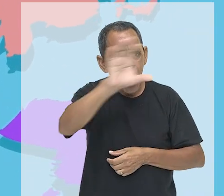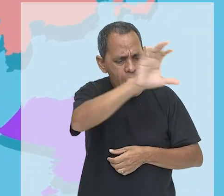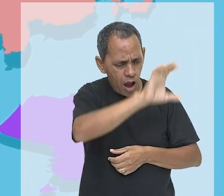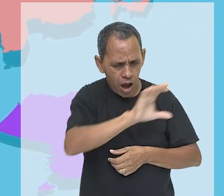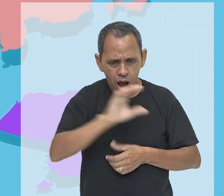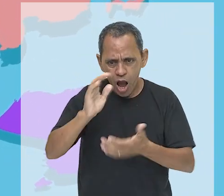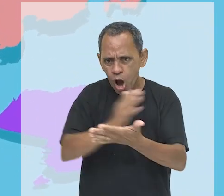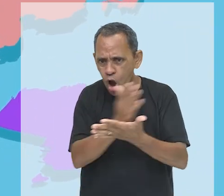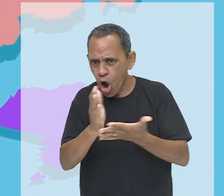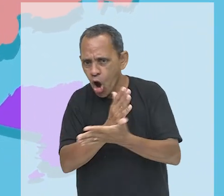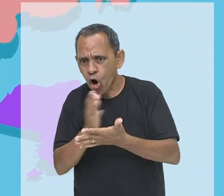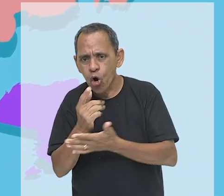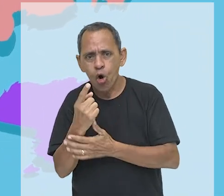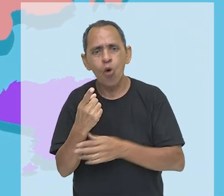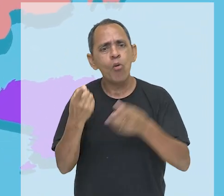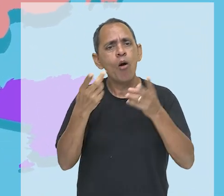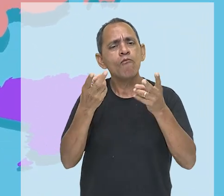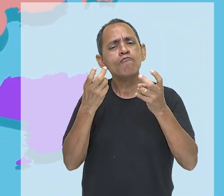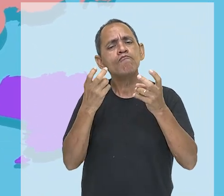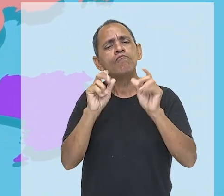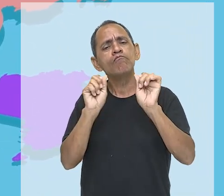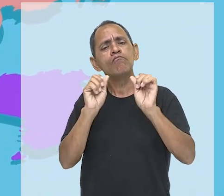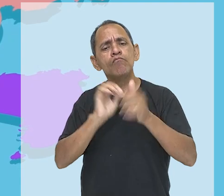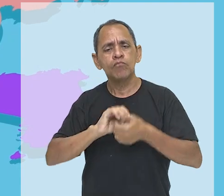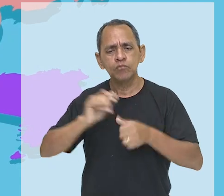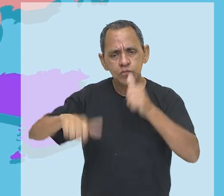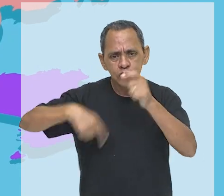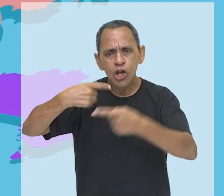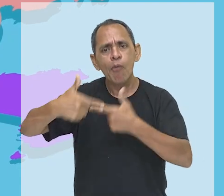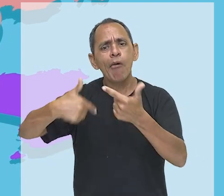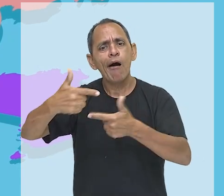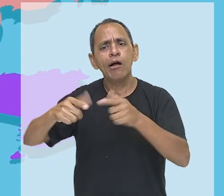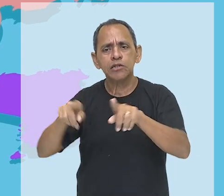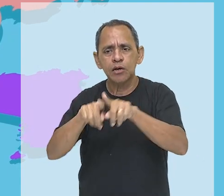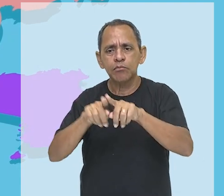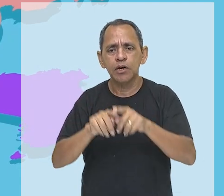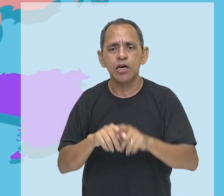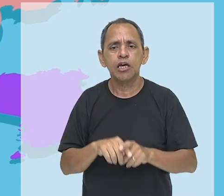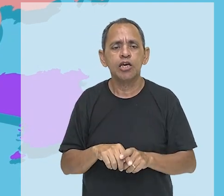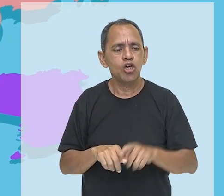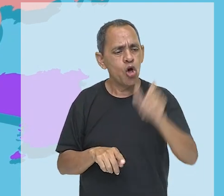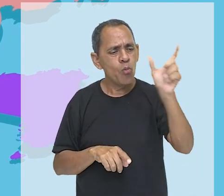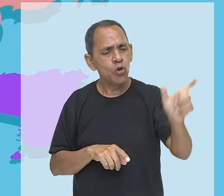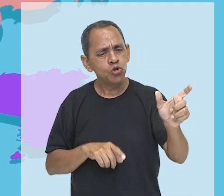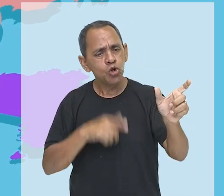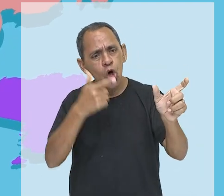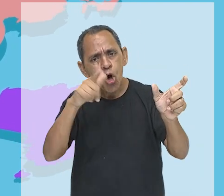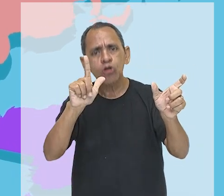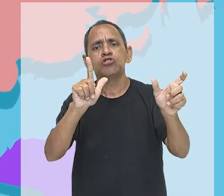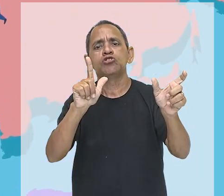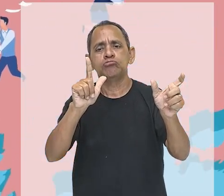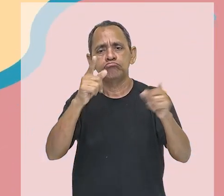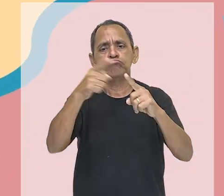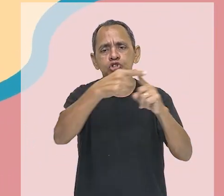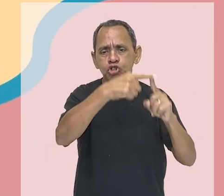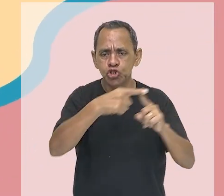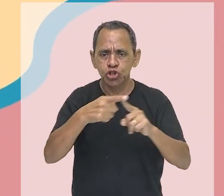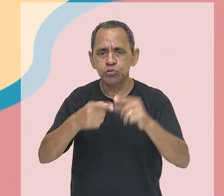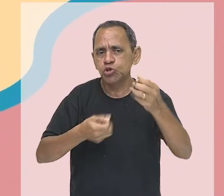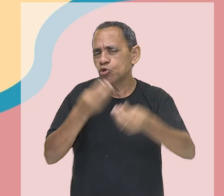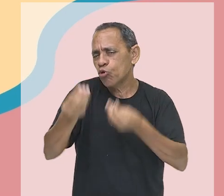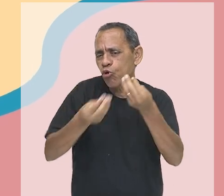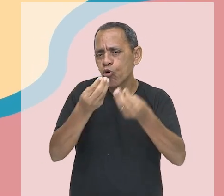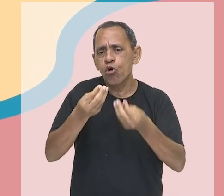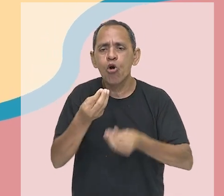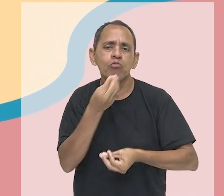veem o trabalho como uma obrigação, outras o veem como uma oportunidade de realização pessoal. No